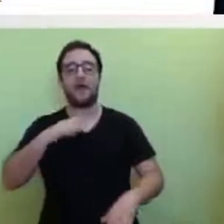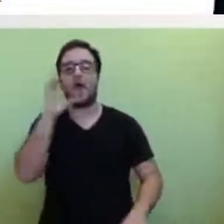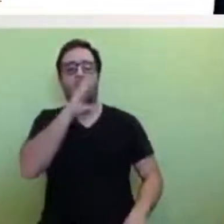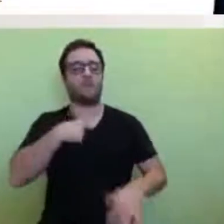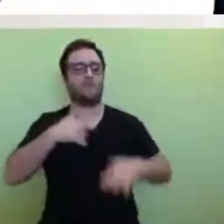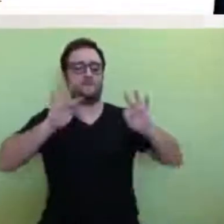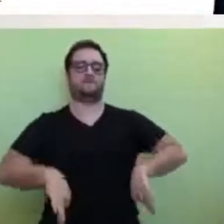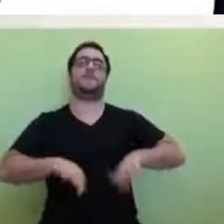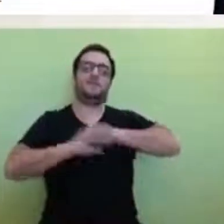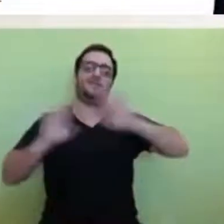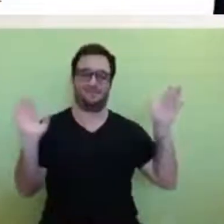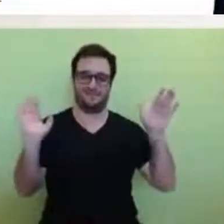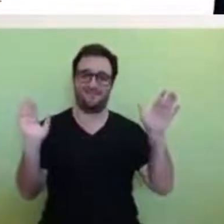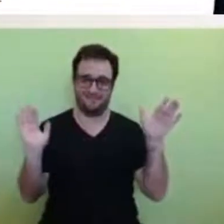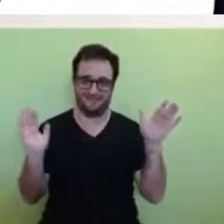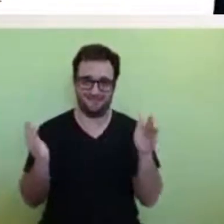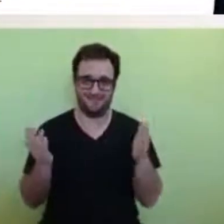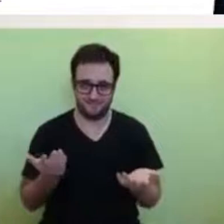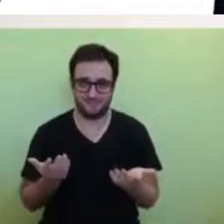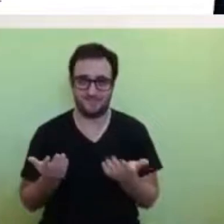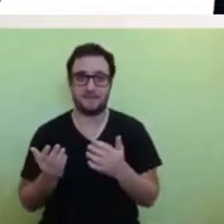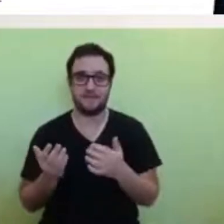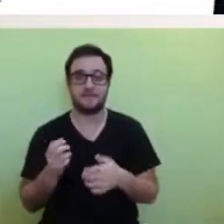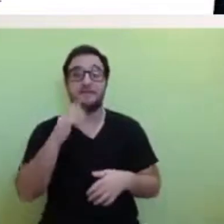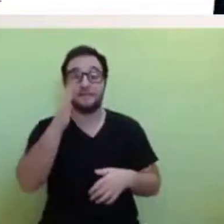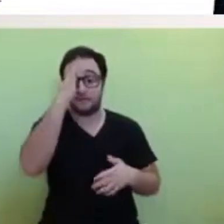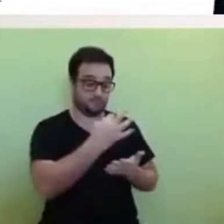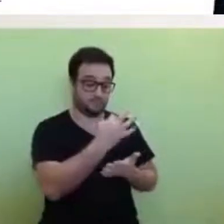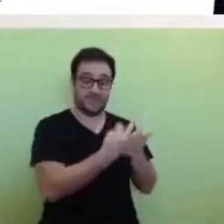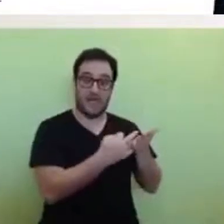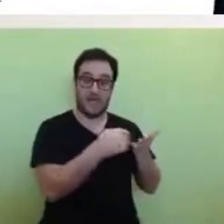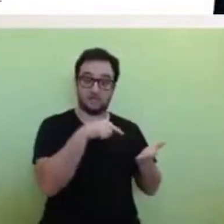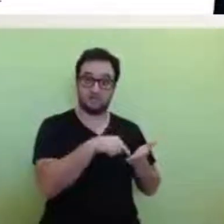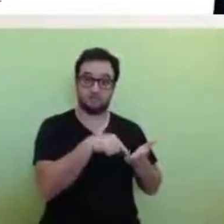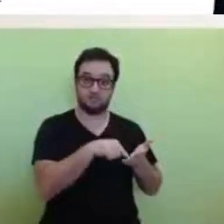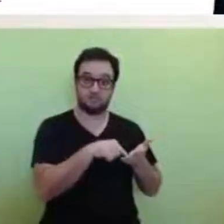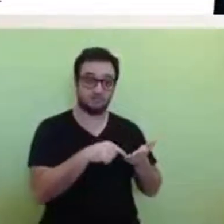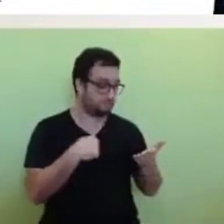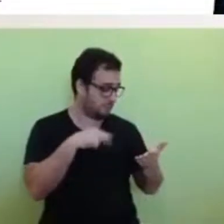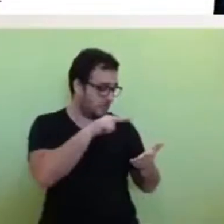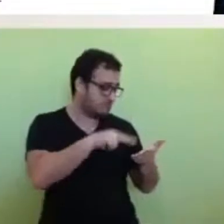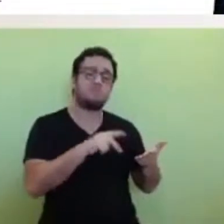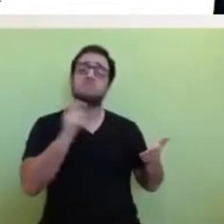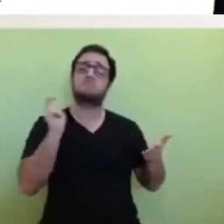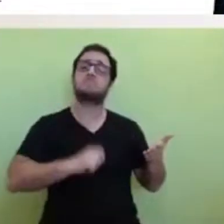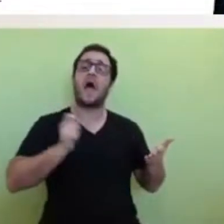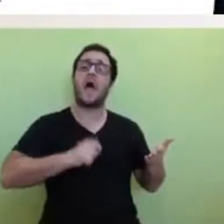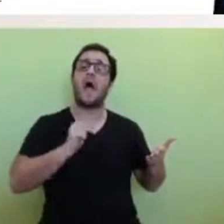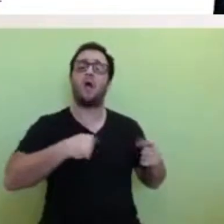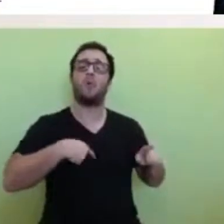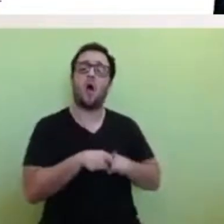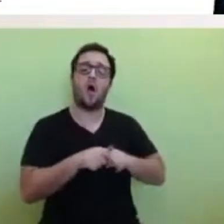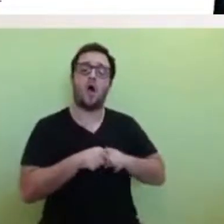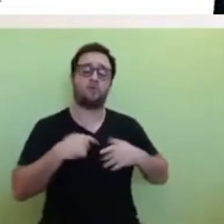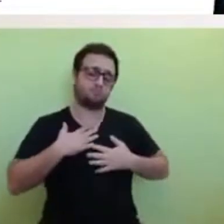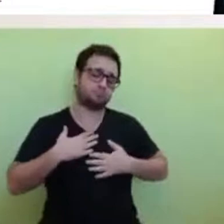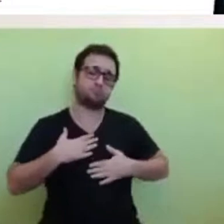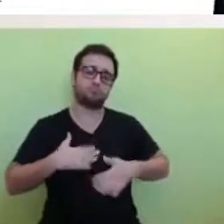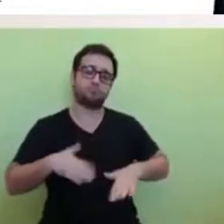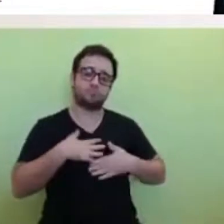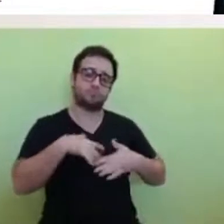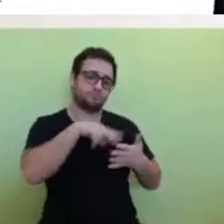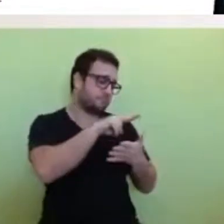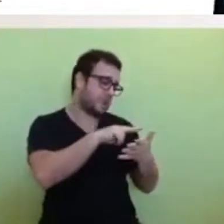cumpre o papel de ser uma leitura prazerosa, no caso de uma literatura, por exemplo. Se é chato, é porque não é legal de você